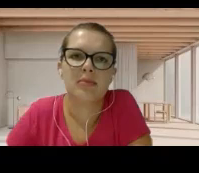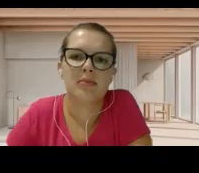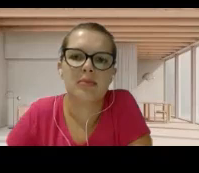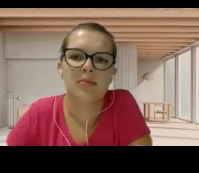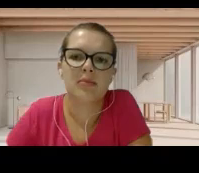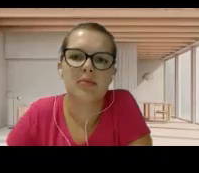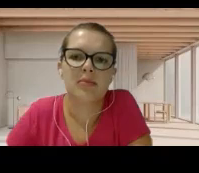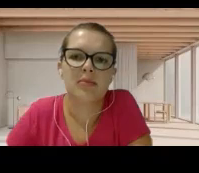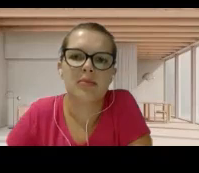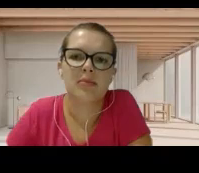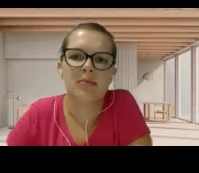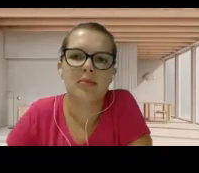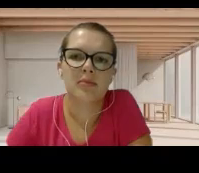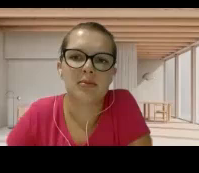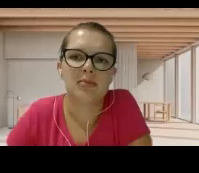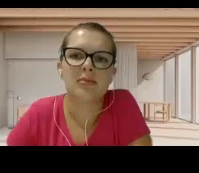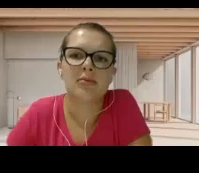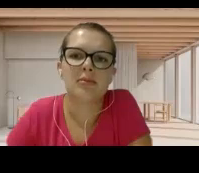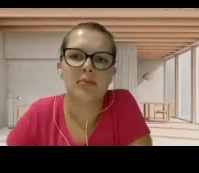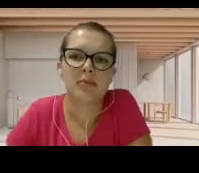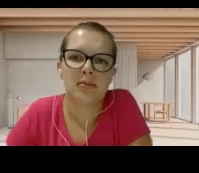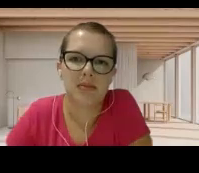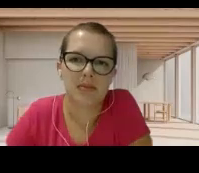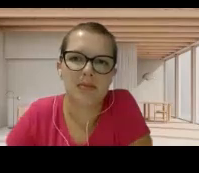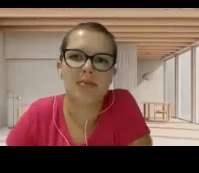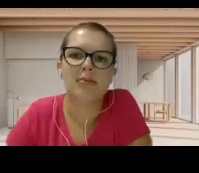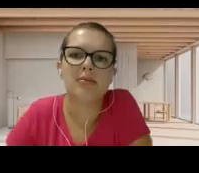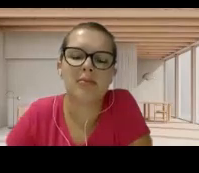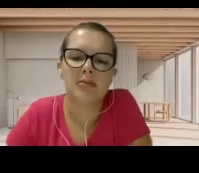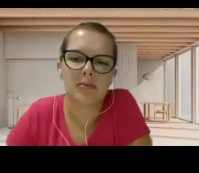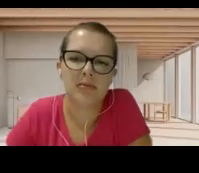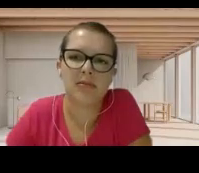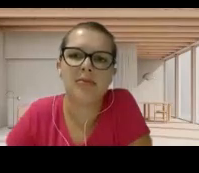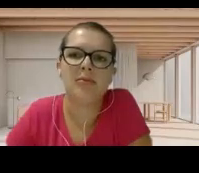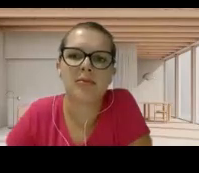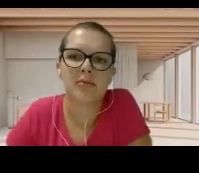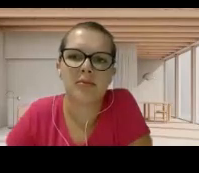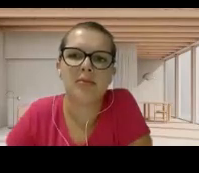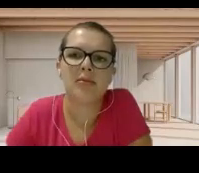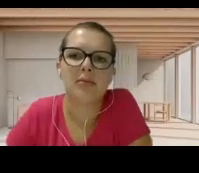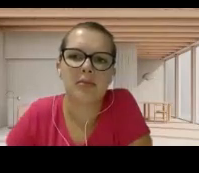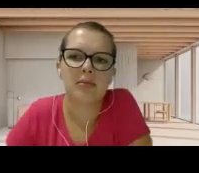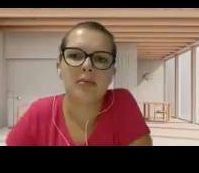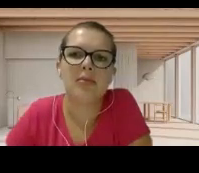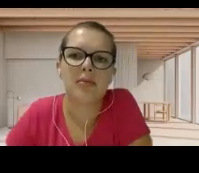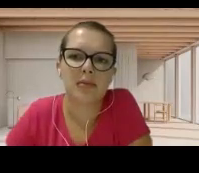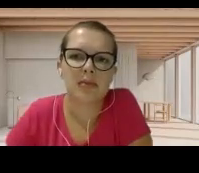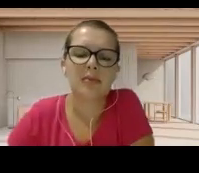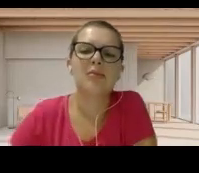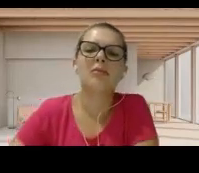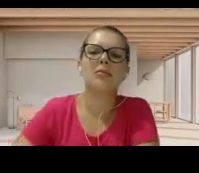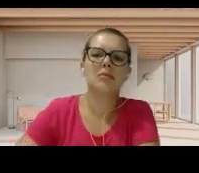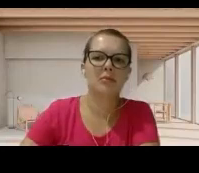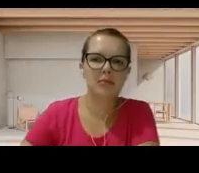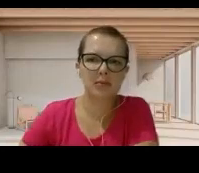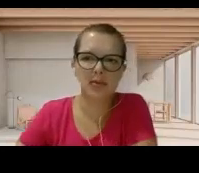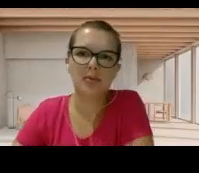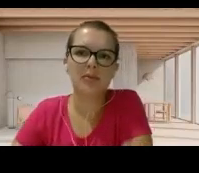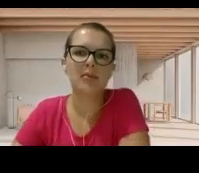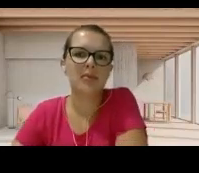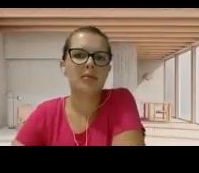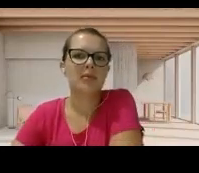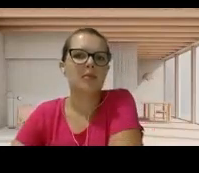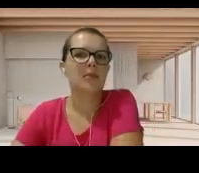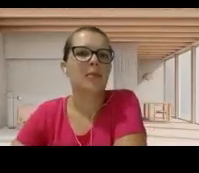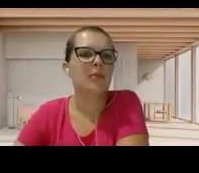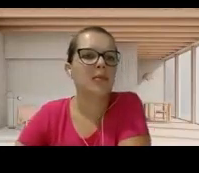dizendo aonde naquele rio são pontos barráveis, pontos onde pode gerar energia. E aí, o que faz